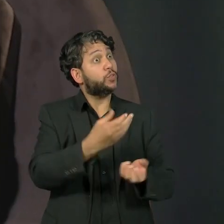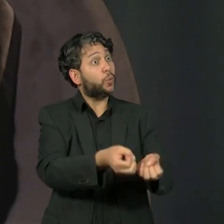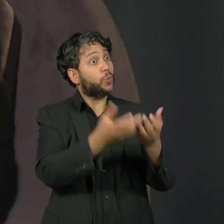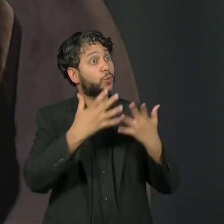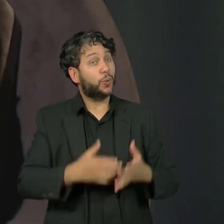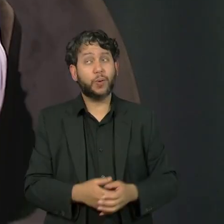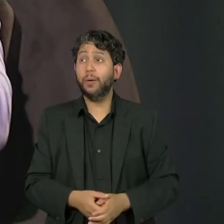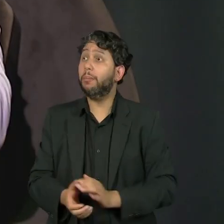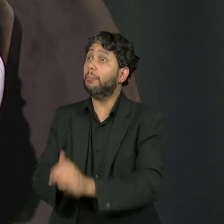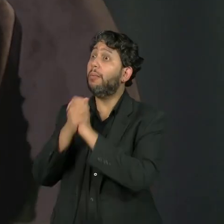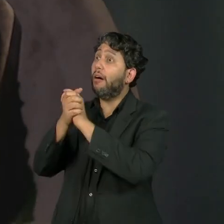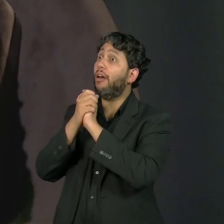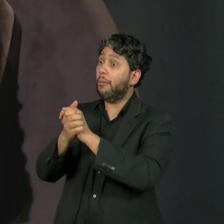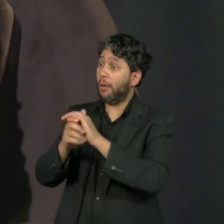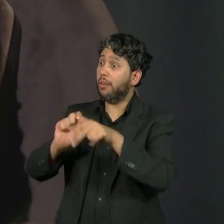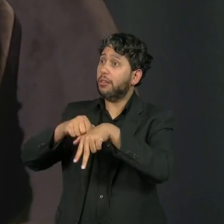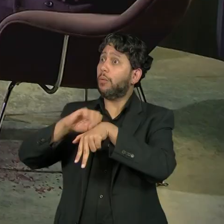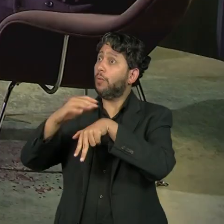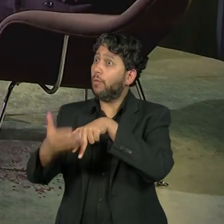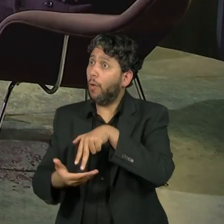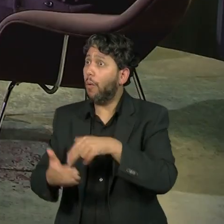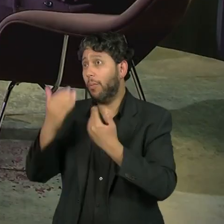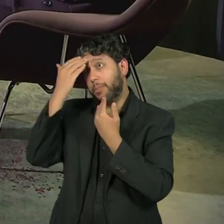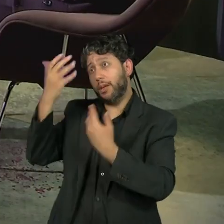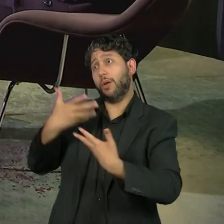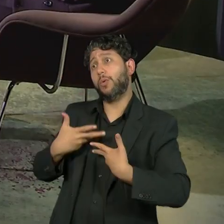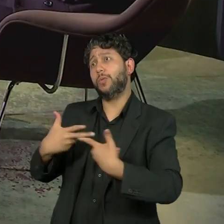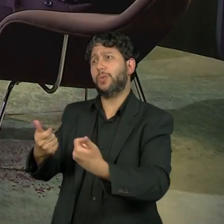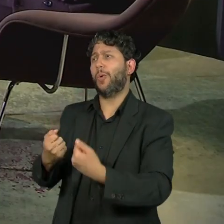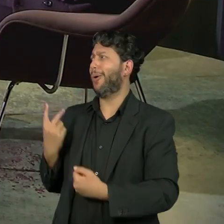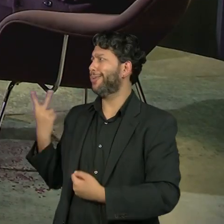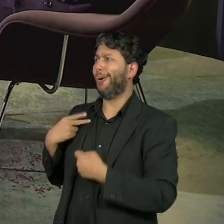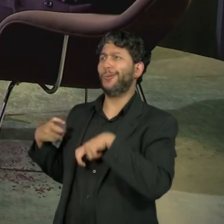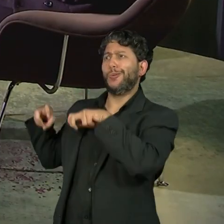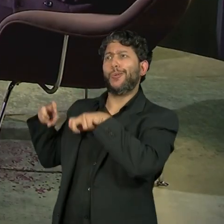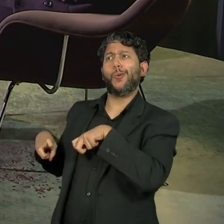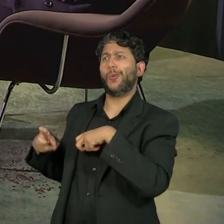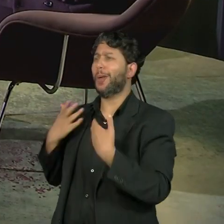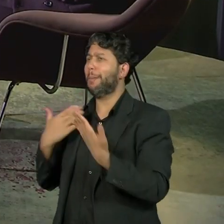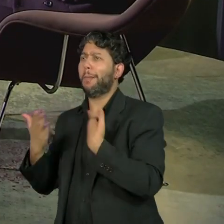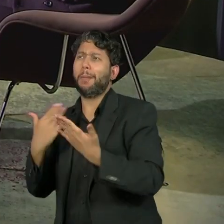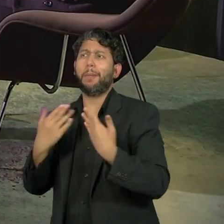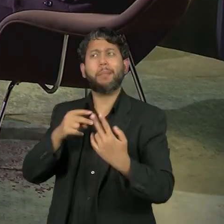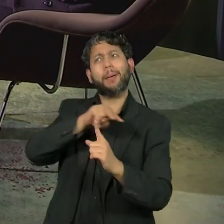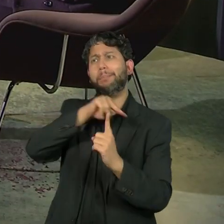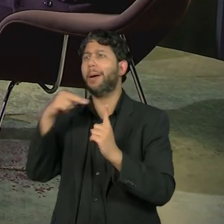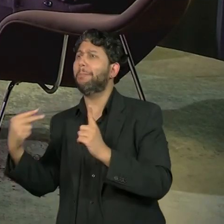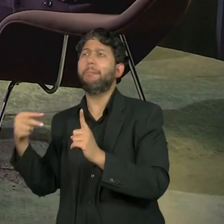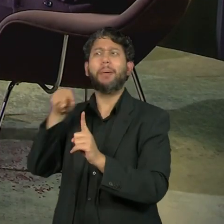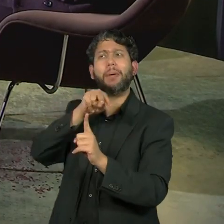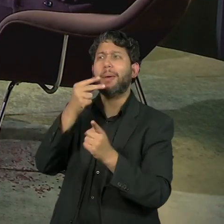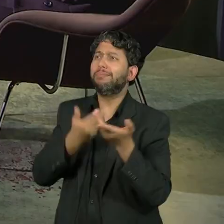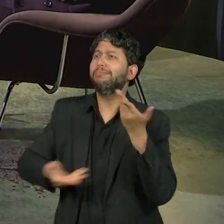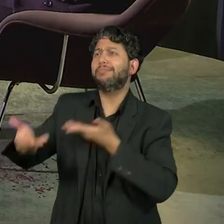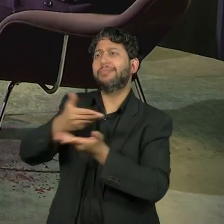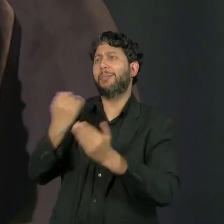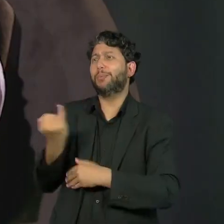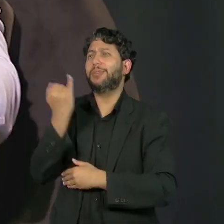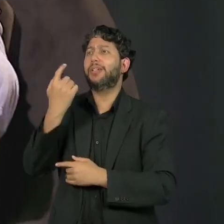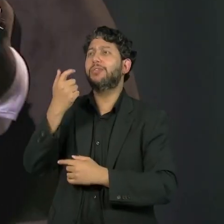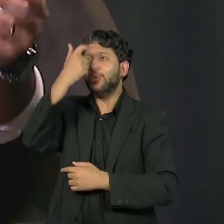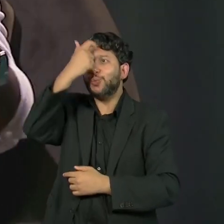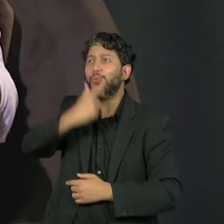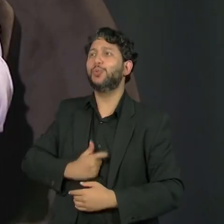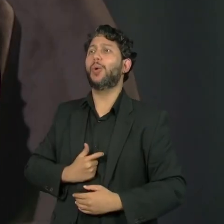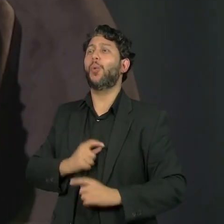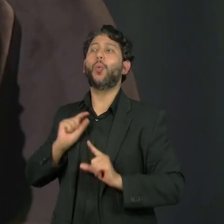Parabéns pelo programa, obrigado demais pelo convite, um prazer estar aqui com a Luanda nesse debate que só enriquece essa fala e naturalização sobre nós